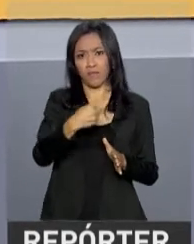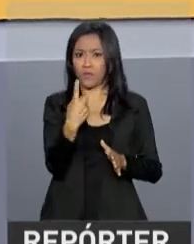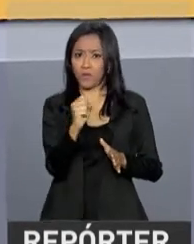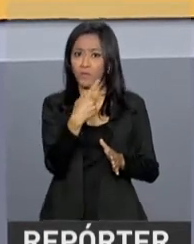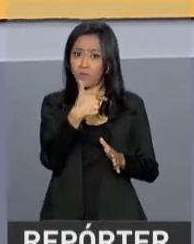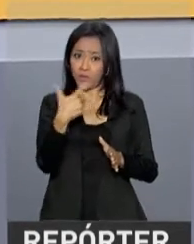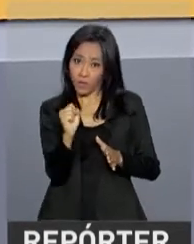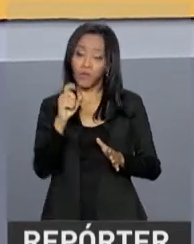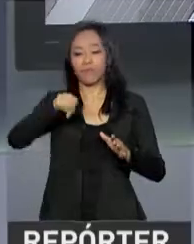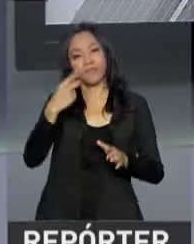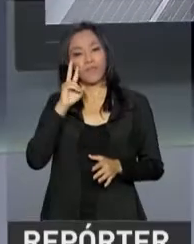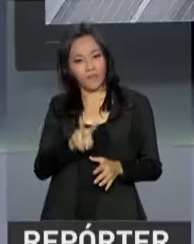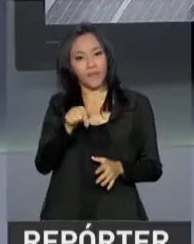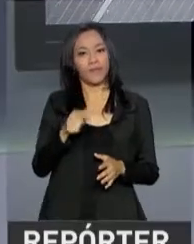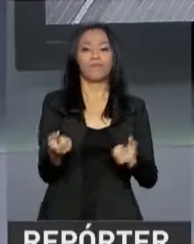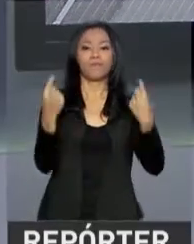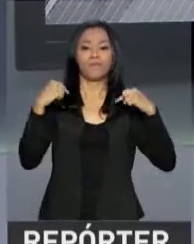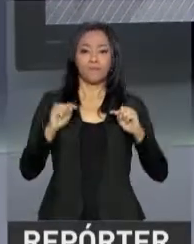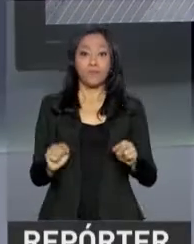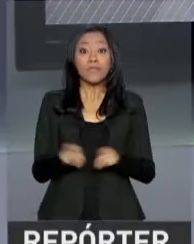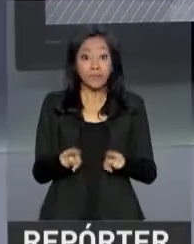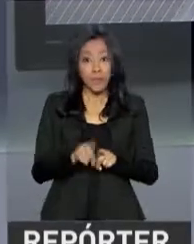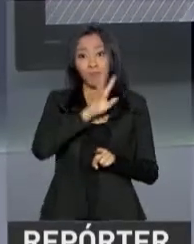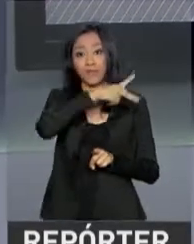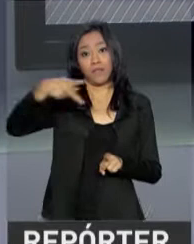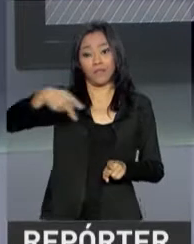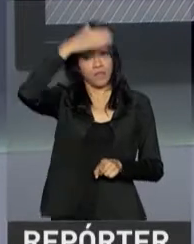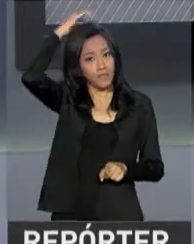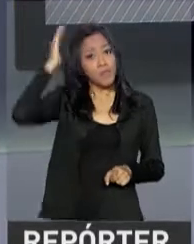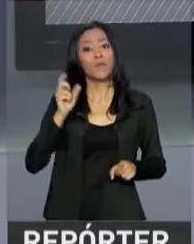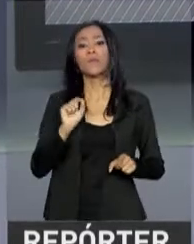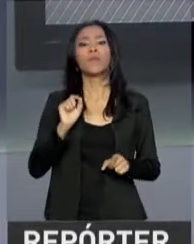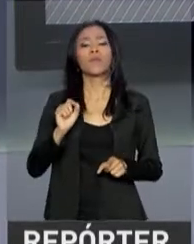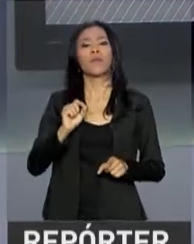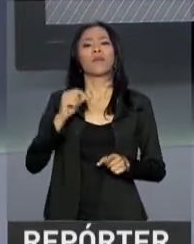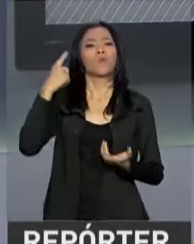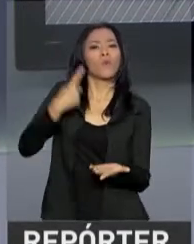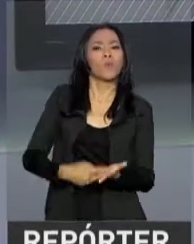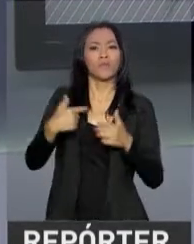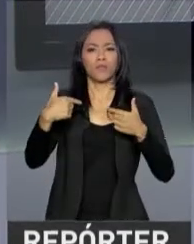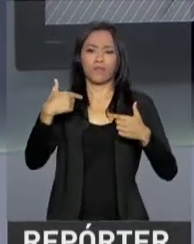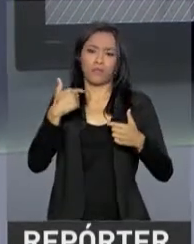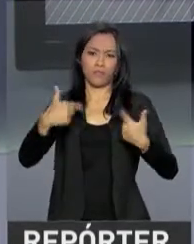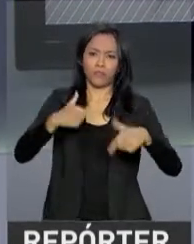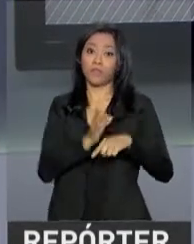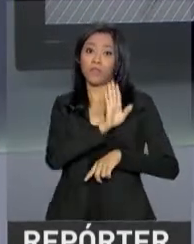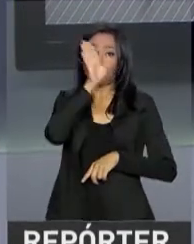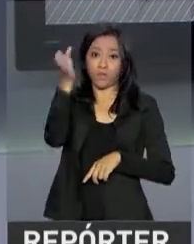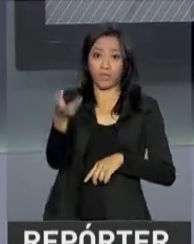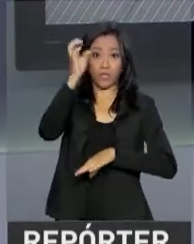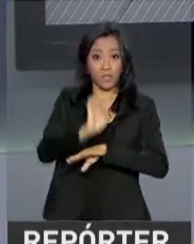da nbr presidente michel temer também cumpriu nesta terça-feira a gente em são paulo a empresários do estádio também para